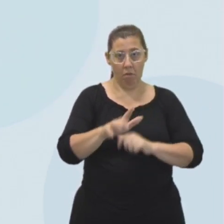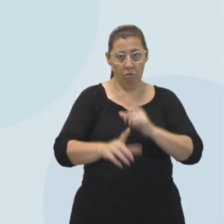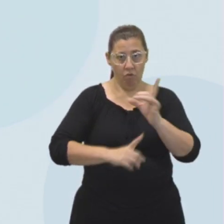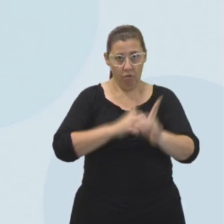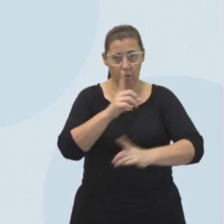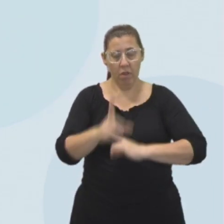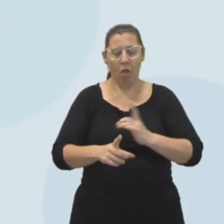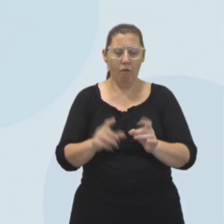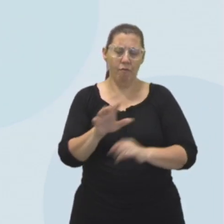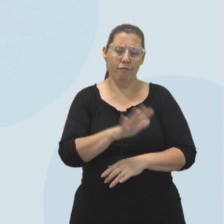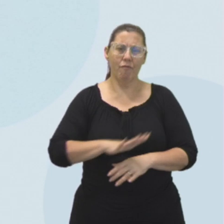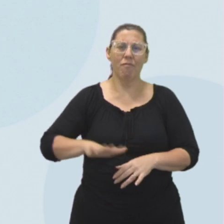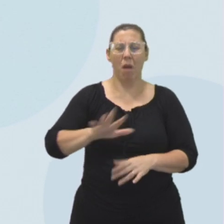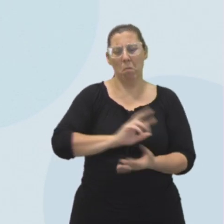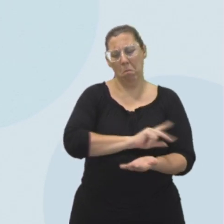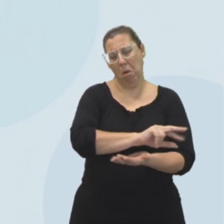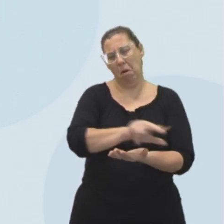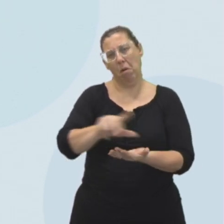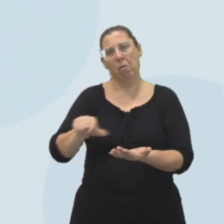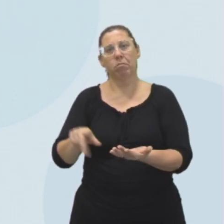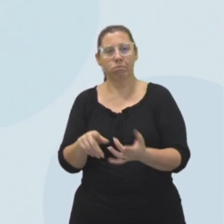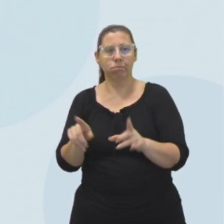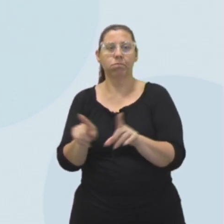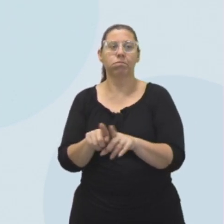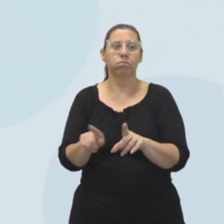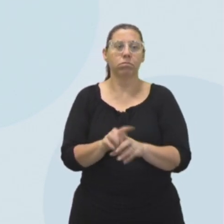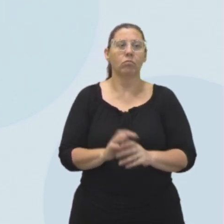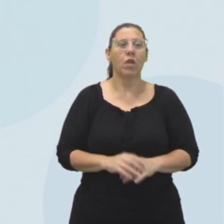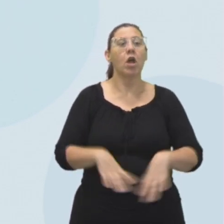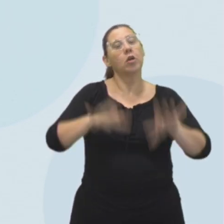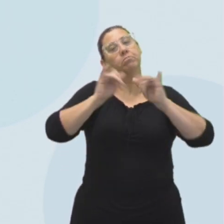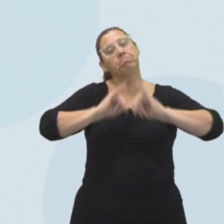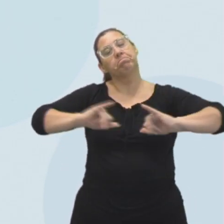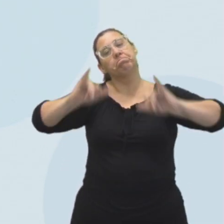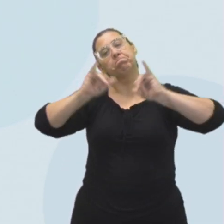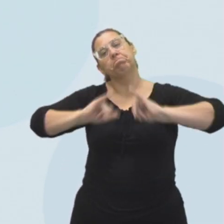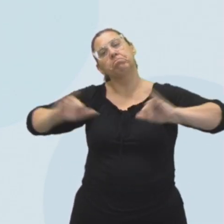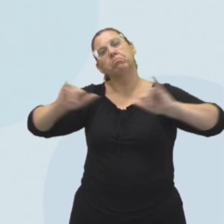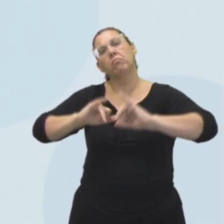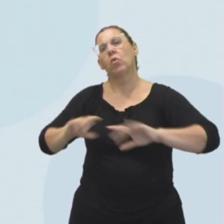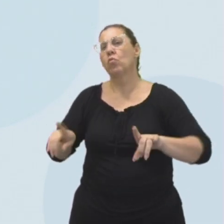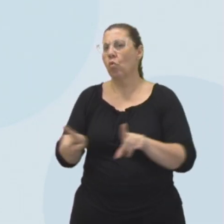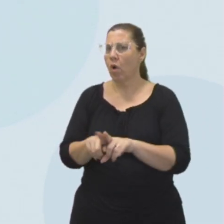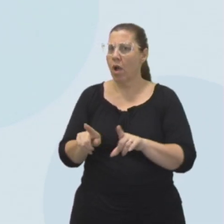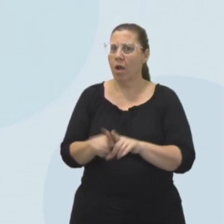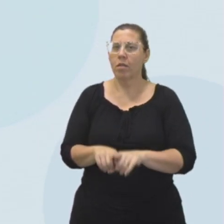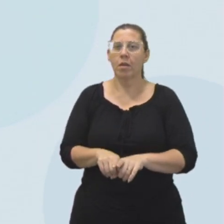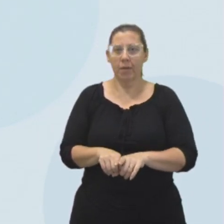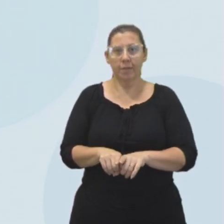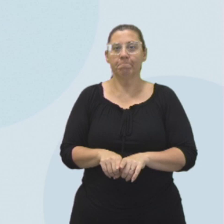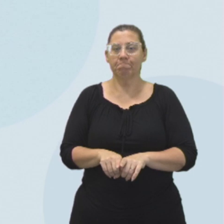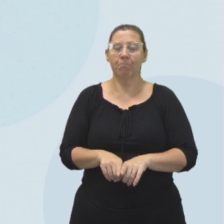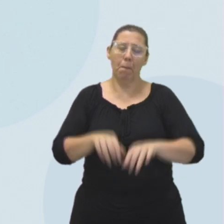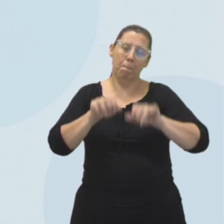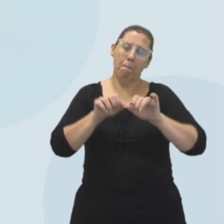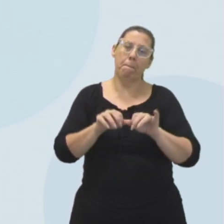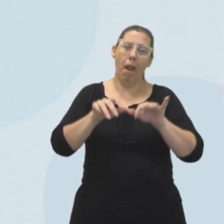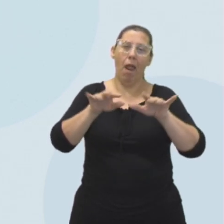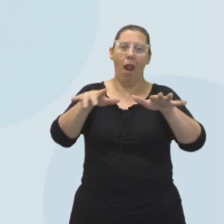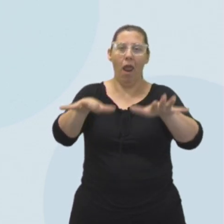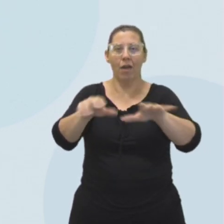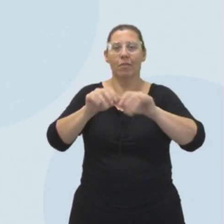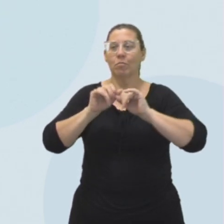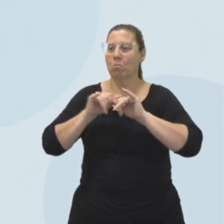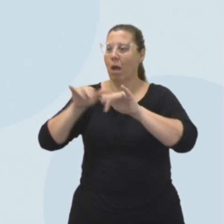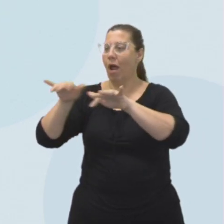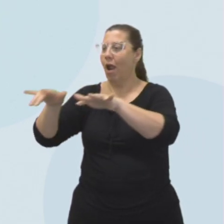componentes em regime de colaboração e cooperação e divulgar a narrativa. A própria Silene fala da questão